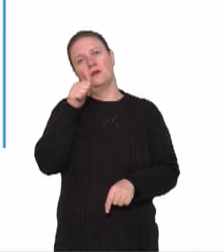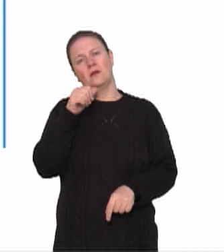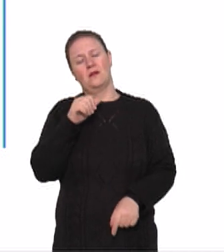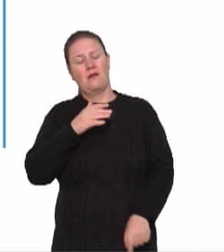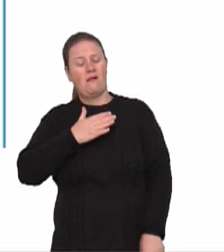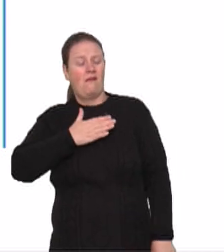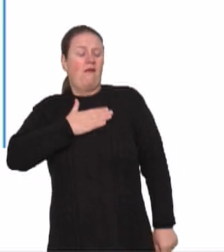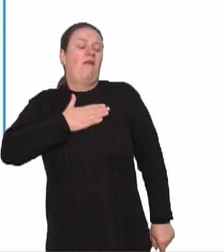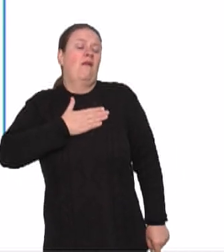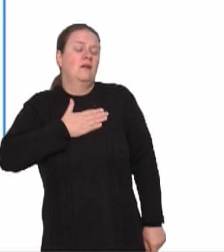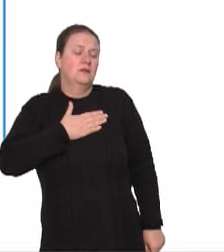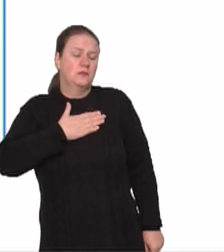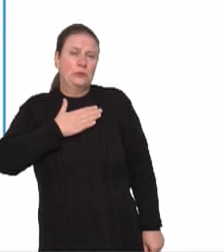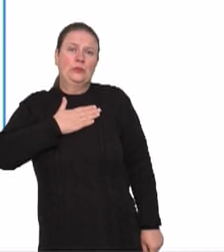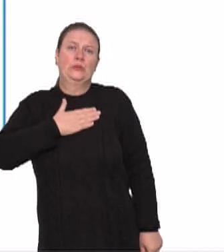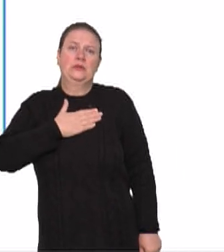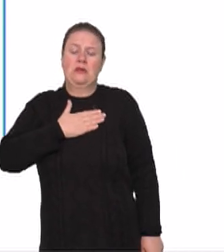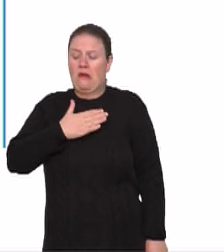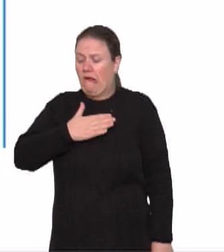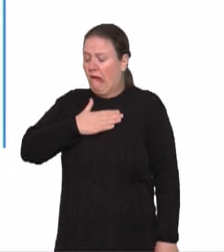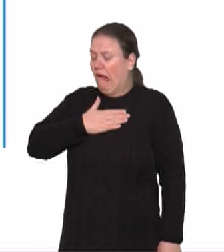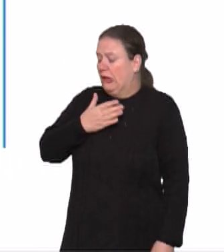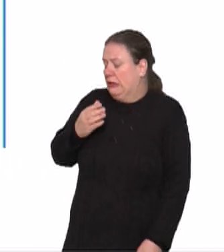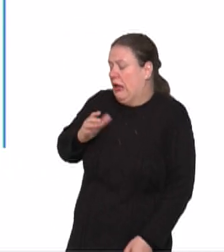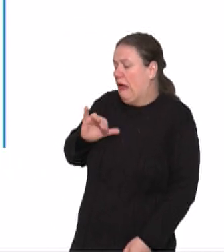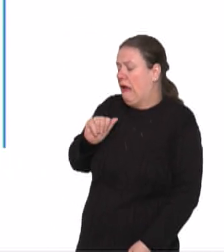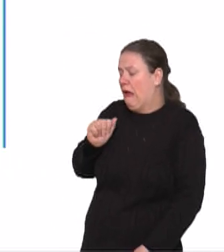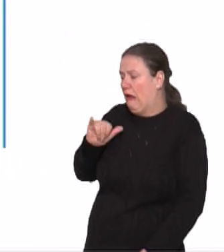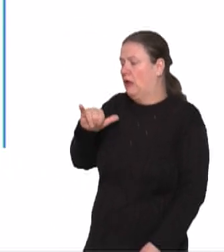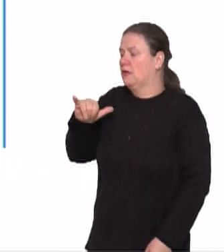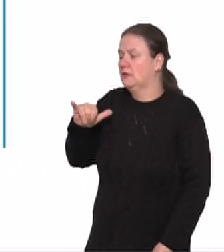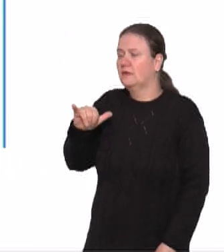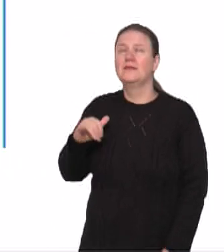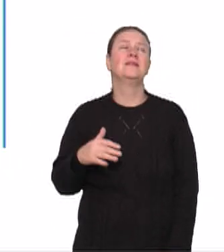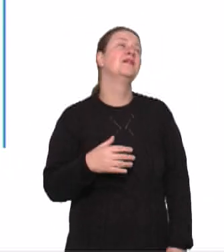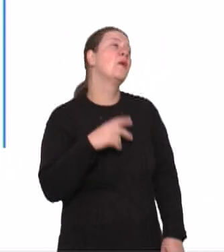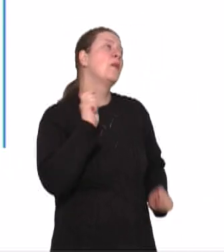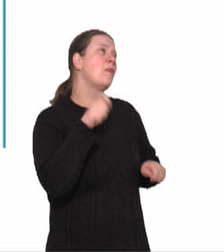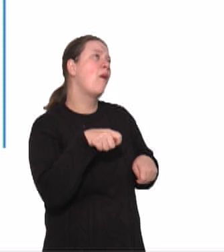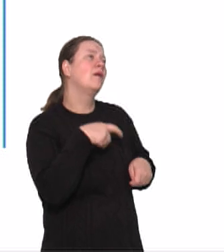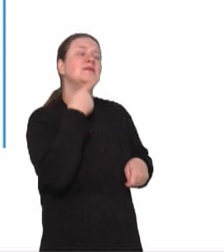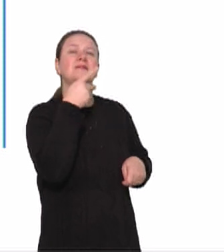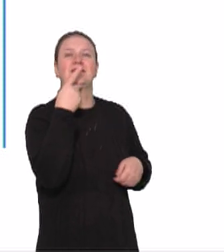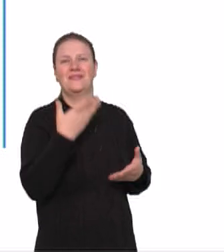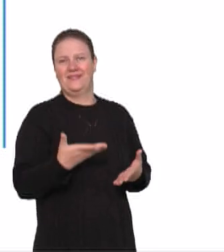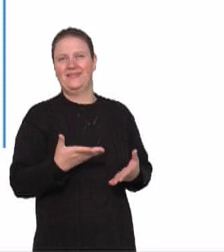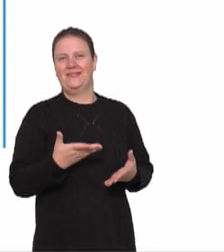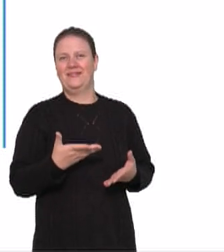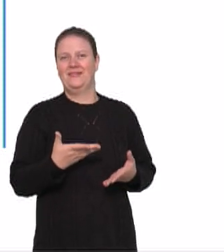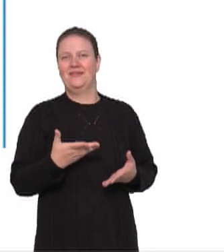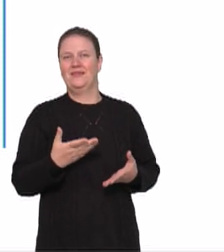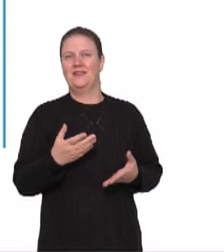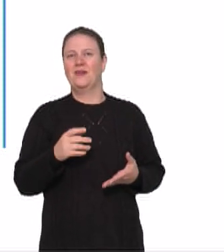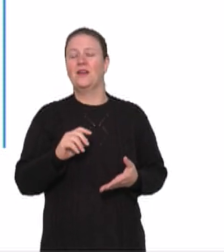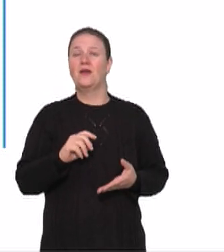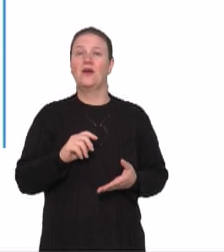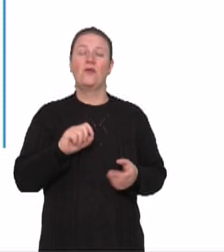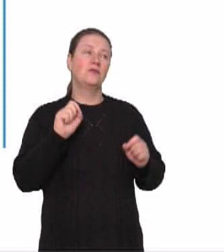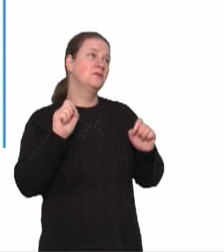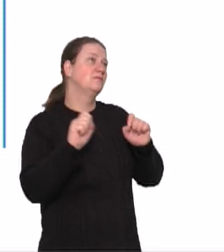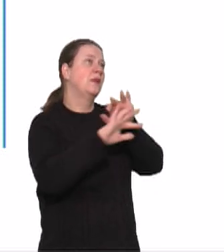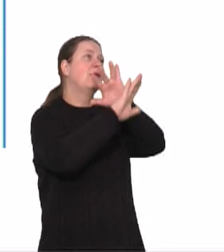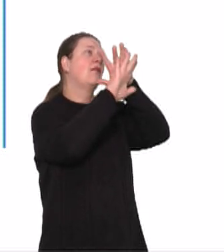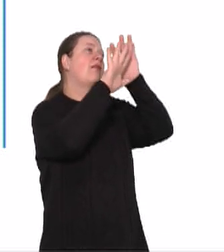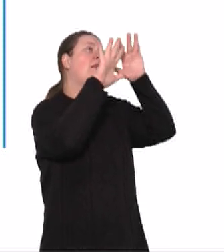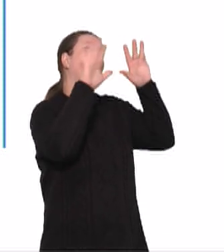de mim. O Romeu, fale, anjo, outra vez, pois você brilha na glória